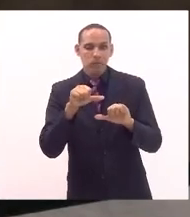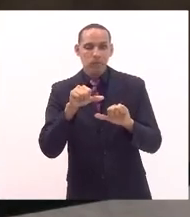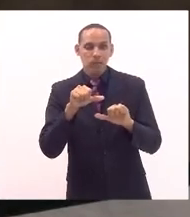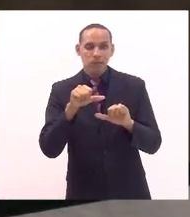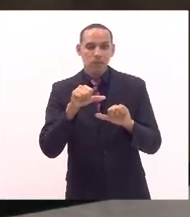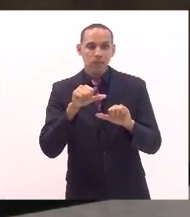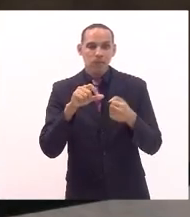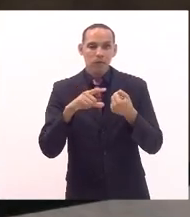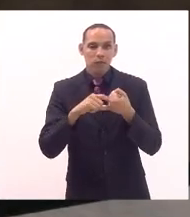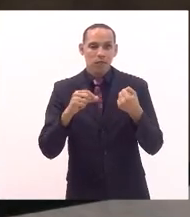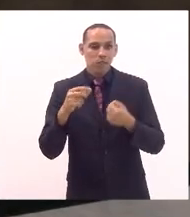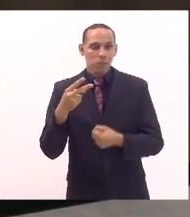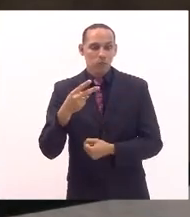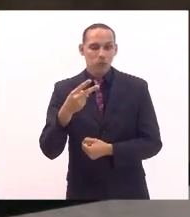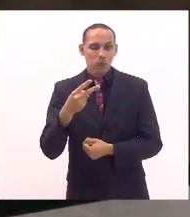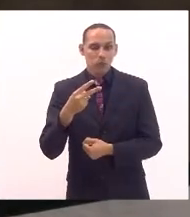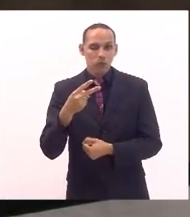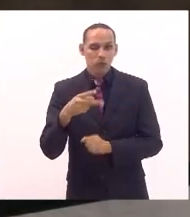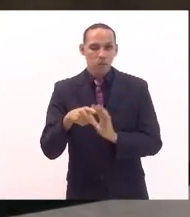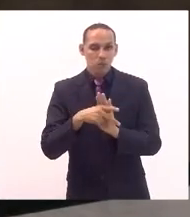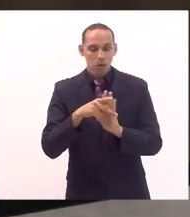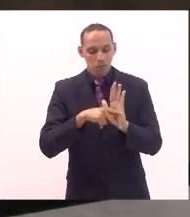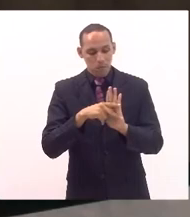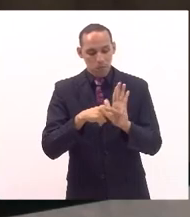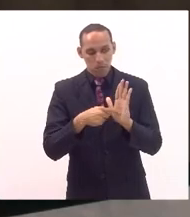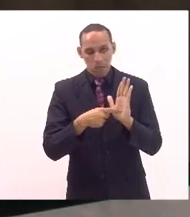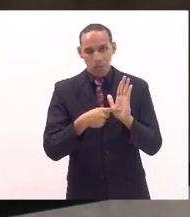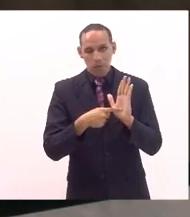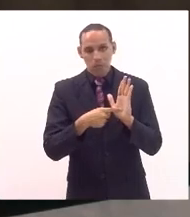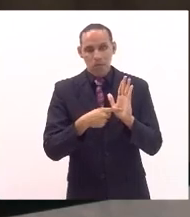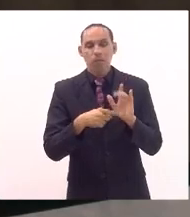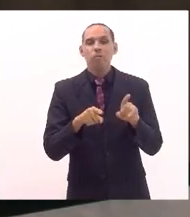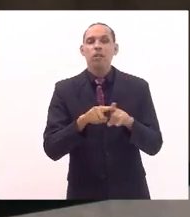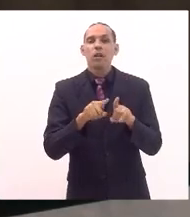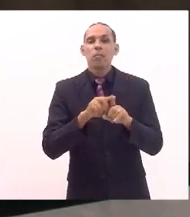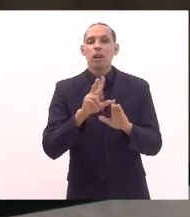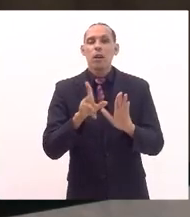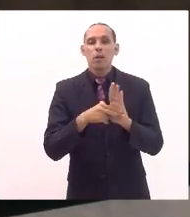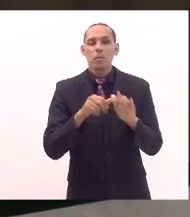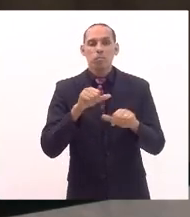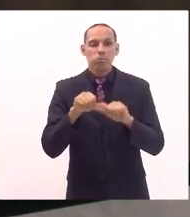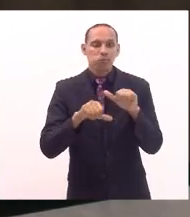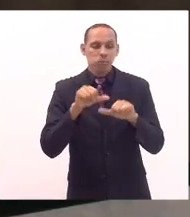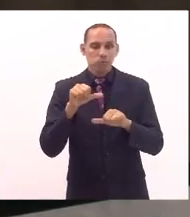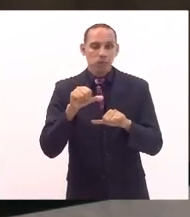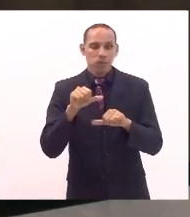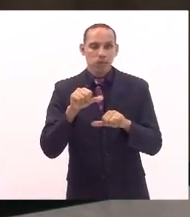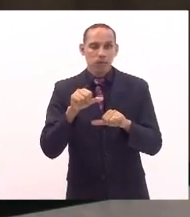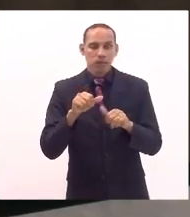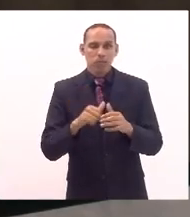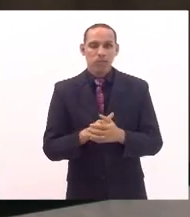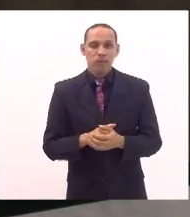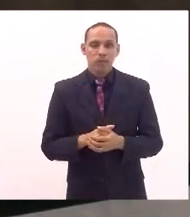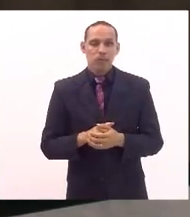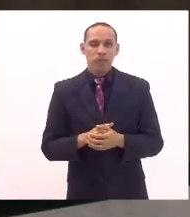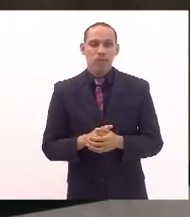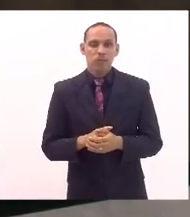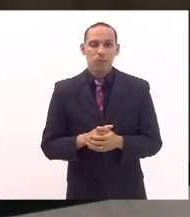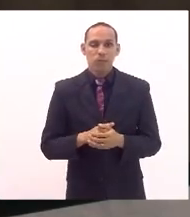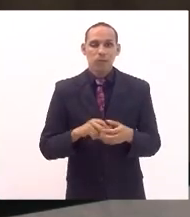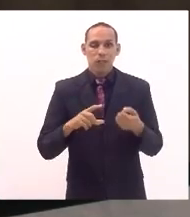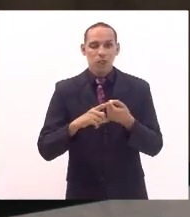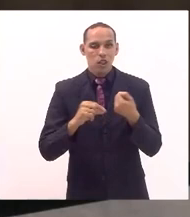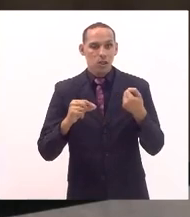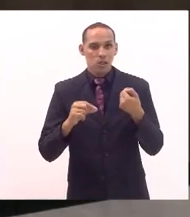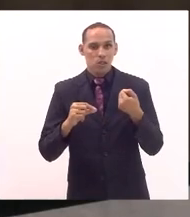ao artigo 2º do projeto emenda modificativa em qual